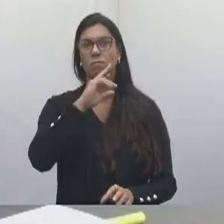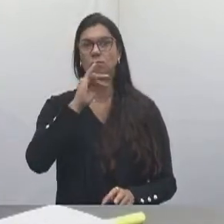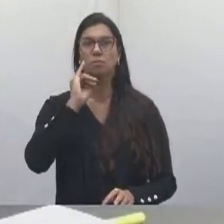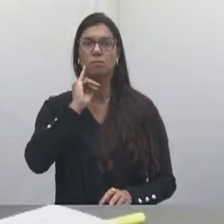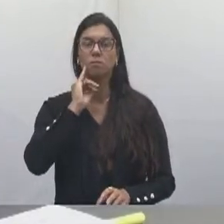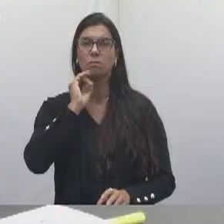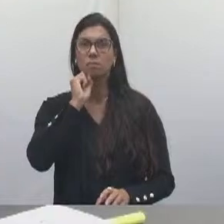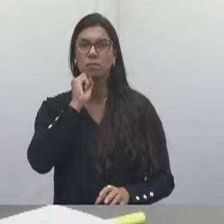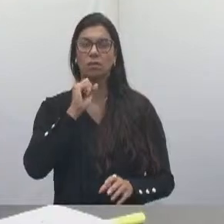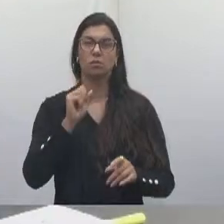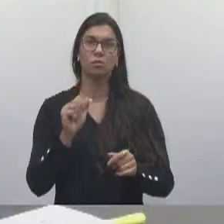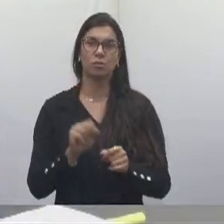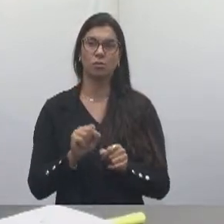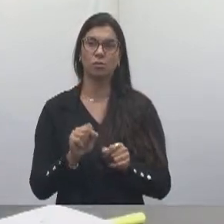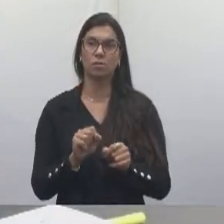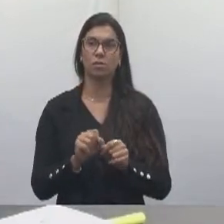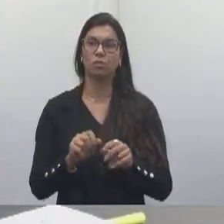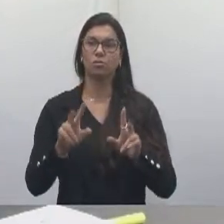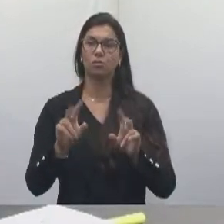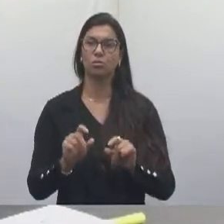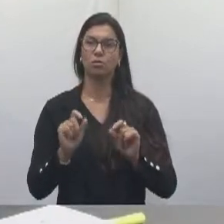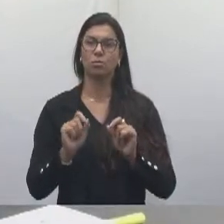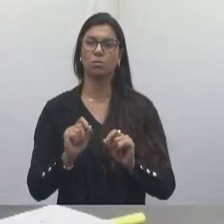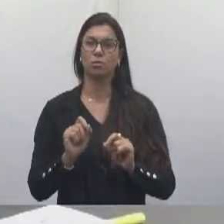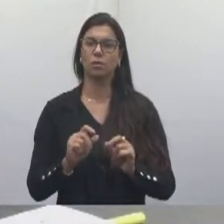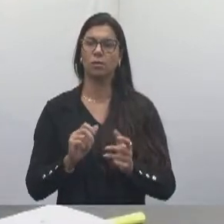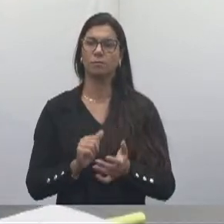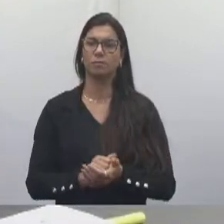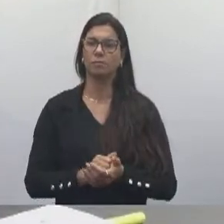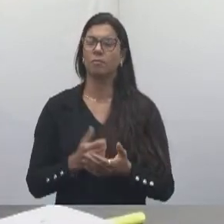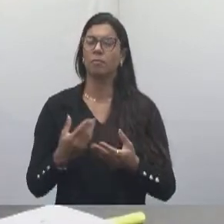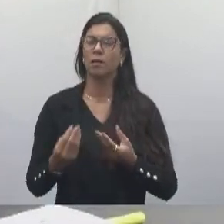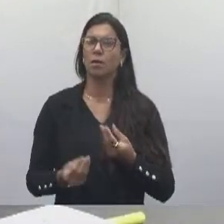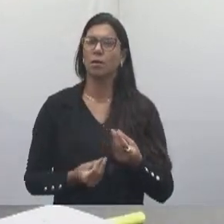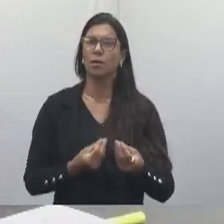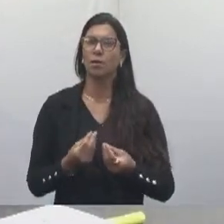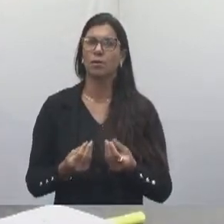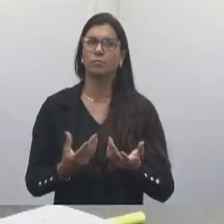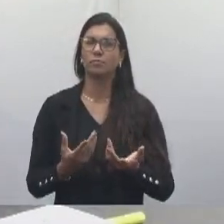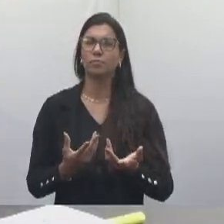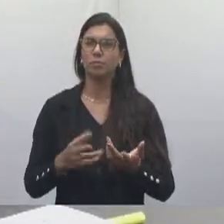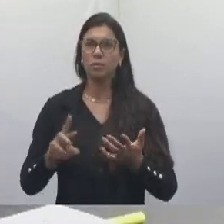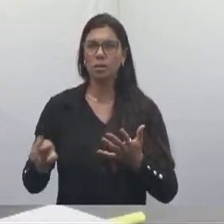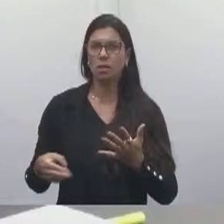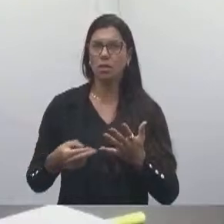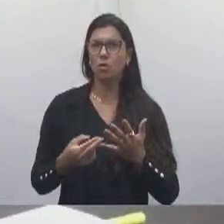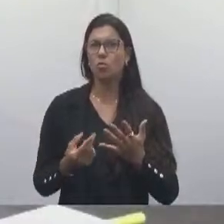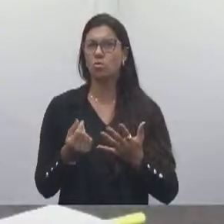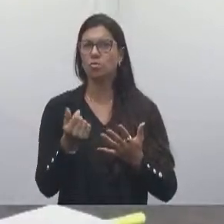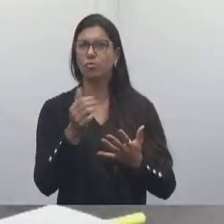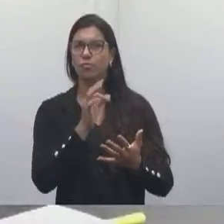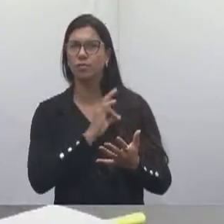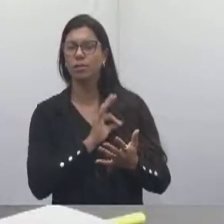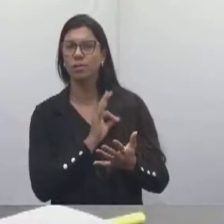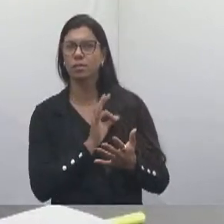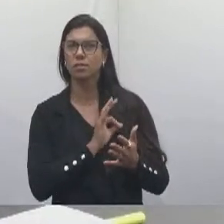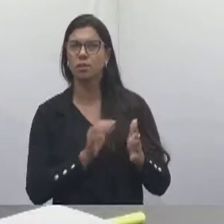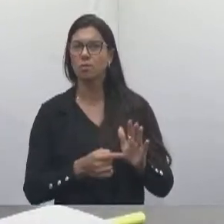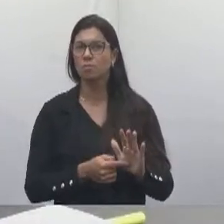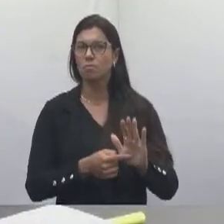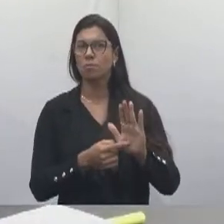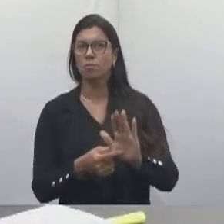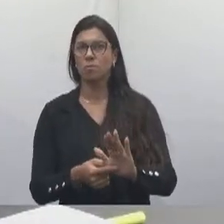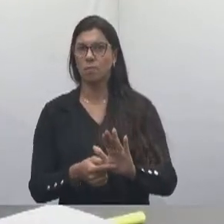questão, né, da distribuição igualitária, realmente esse retorno de recurso financeiro para os municípios. Cada